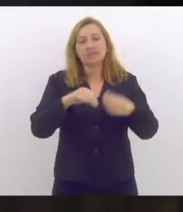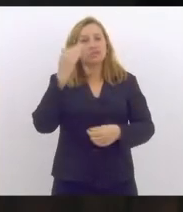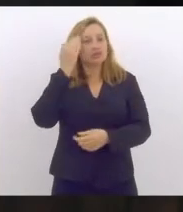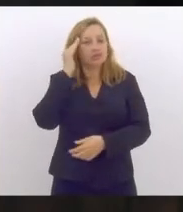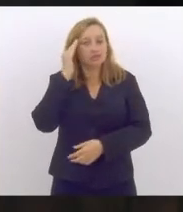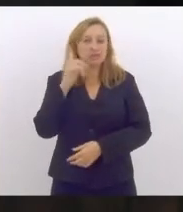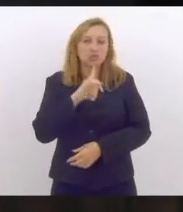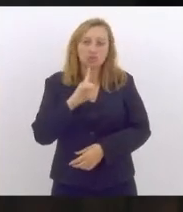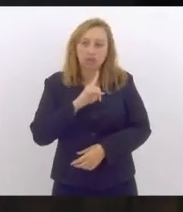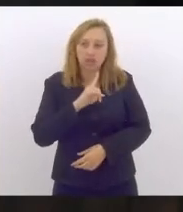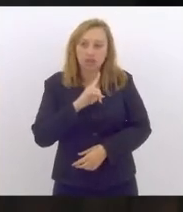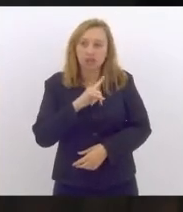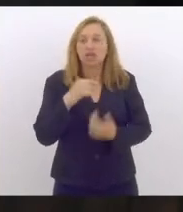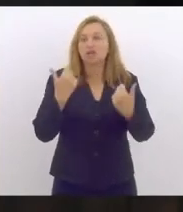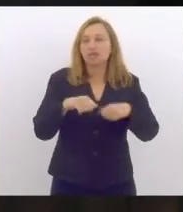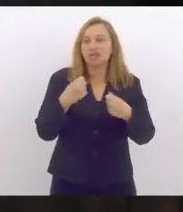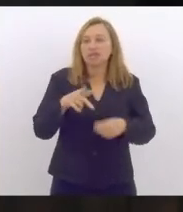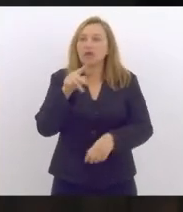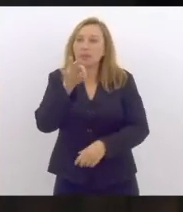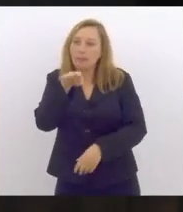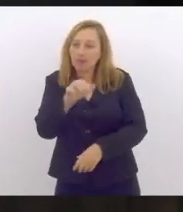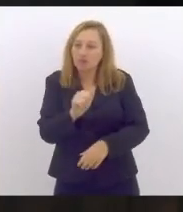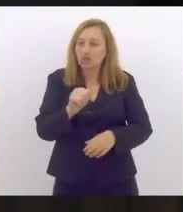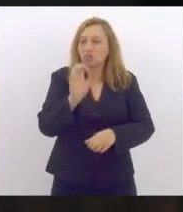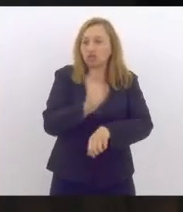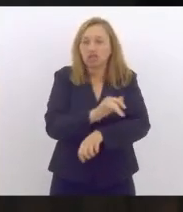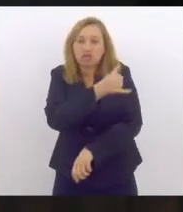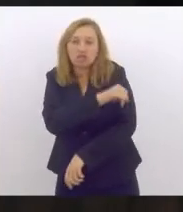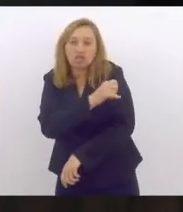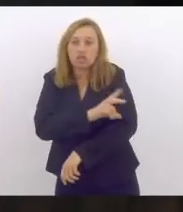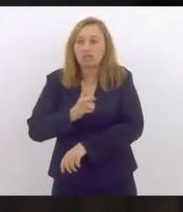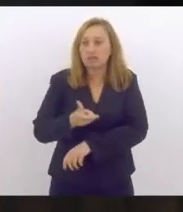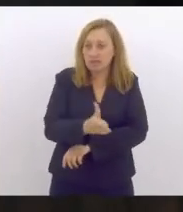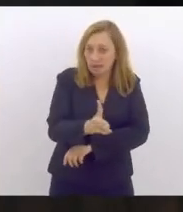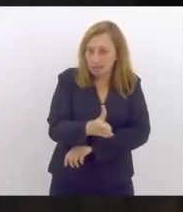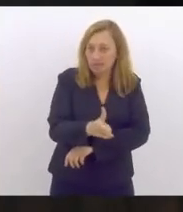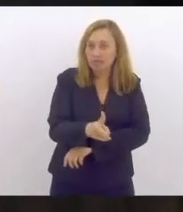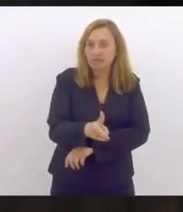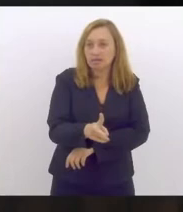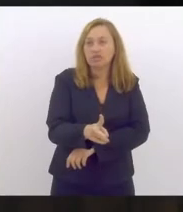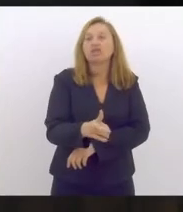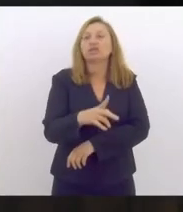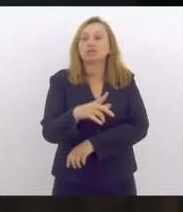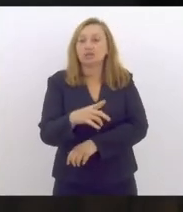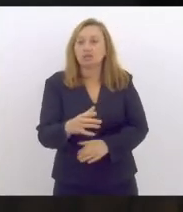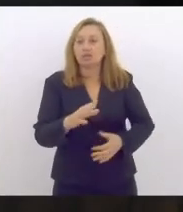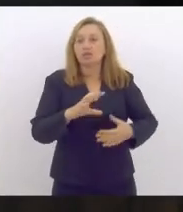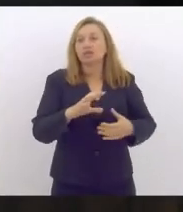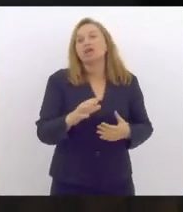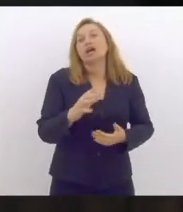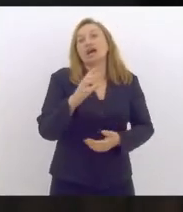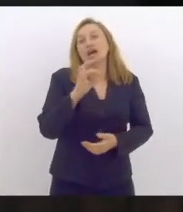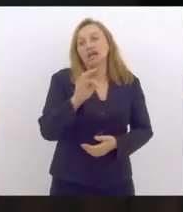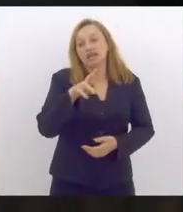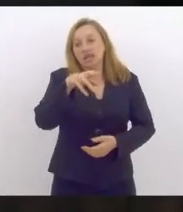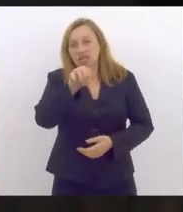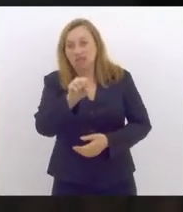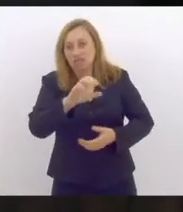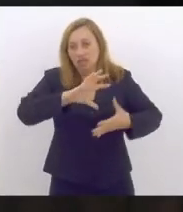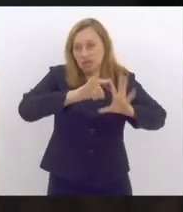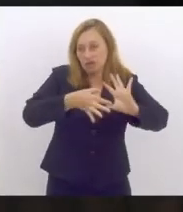entendimento, e a gente precisa ter uma pista. O Estado do Rio de Janeiro sempre foi celeiro do atletismo no Brasil e na América